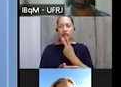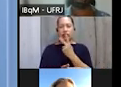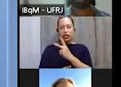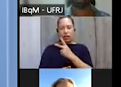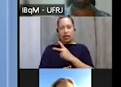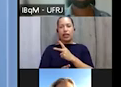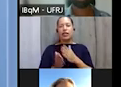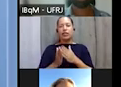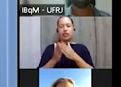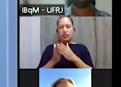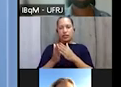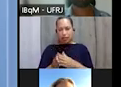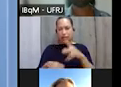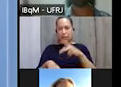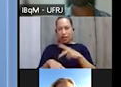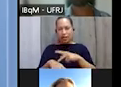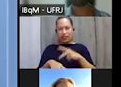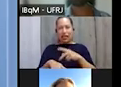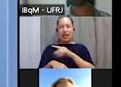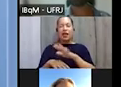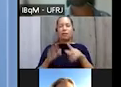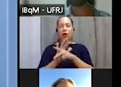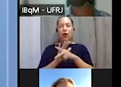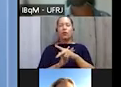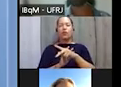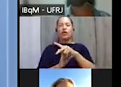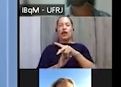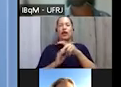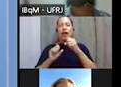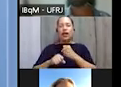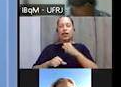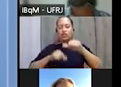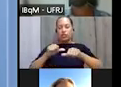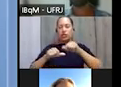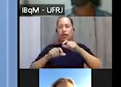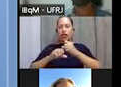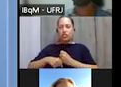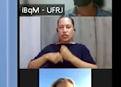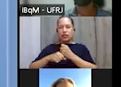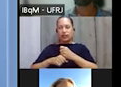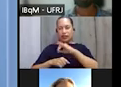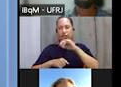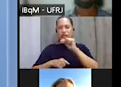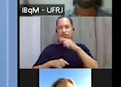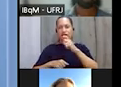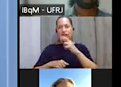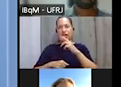Península Ibérica se separando do resto da Europa e girando em torno dela própria no meio do Atlântico.